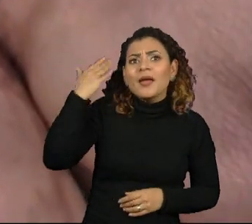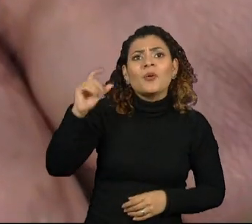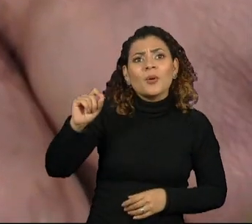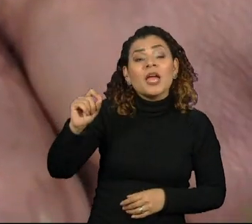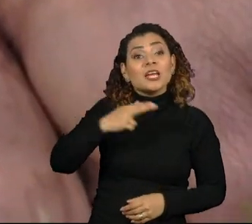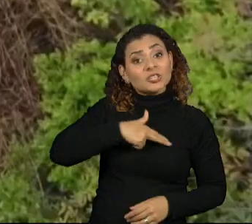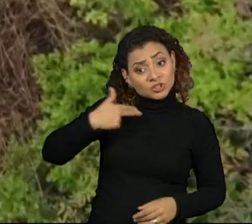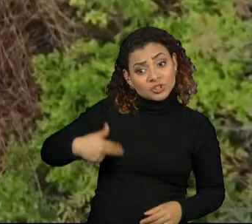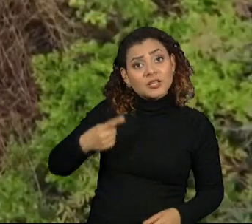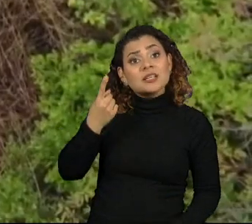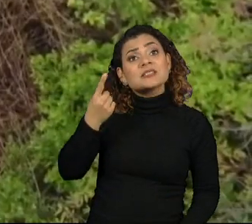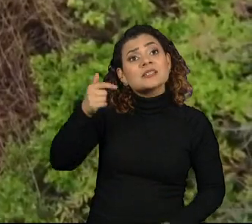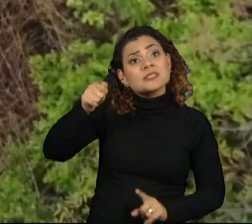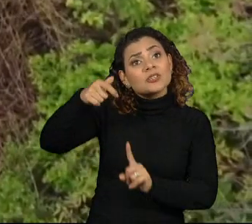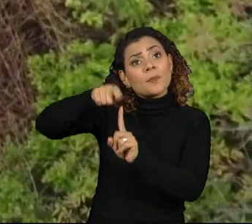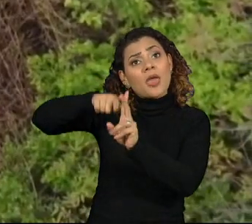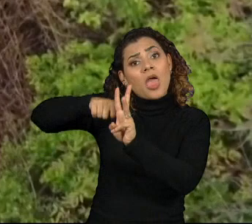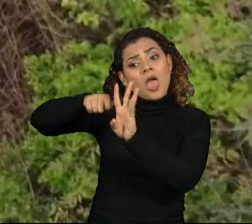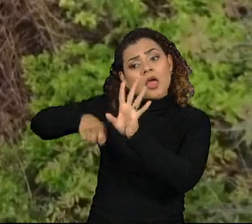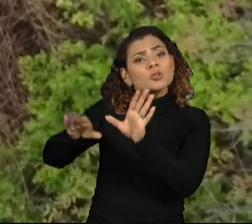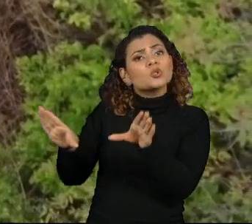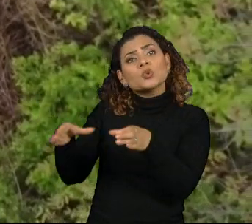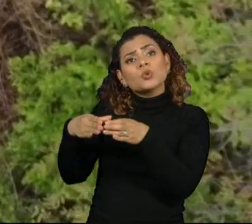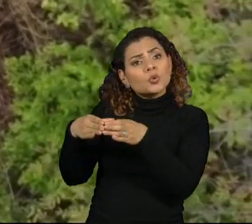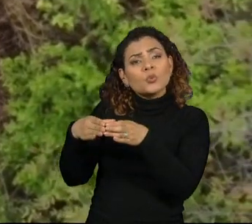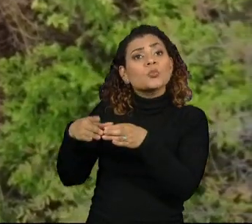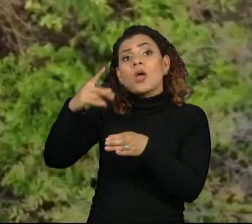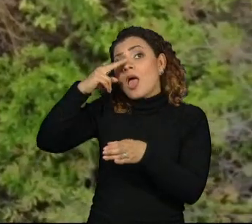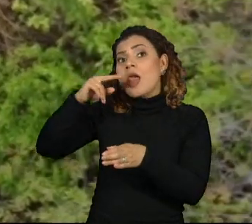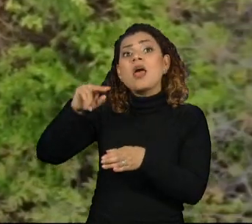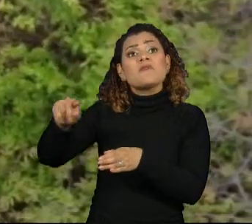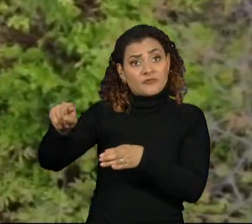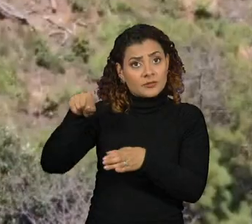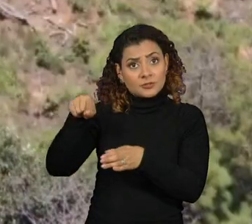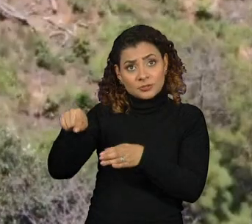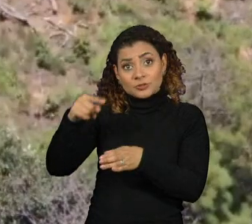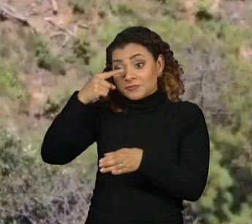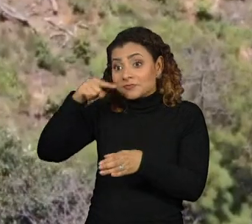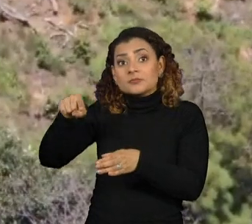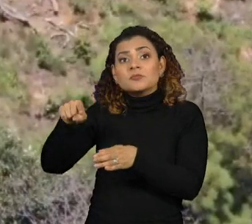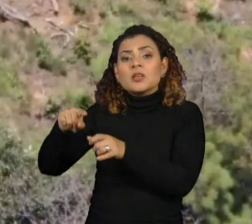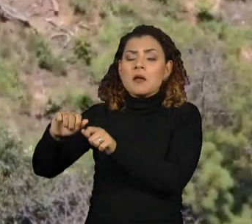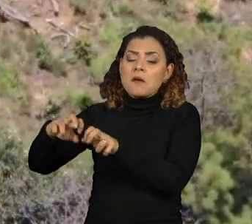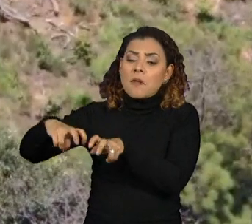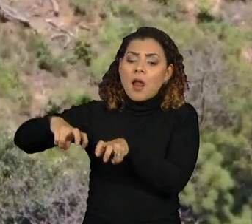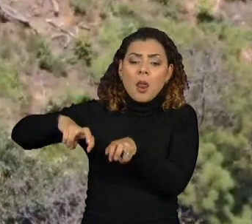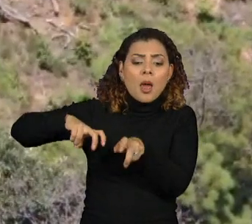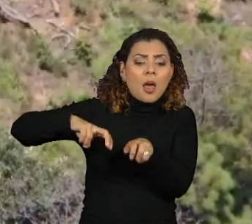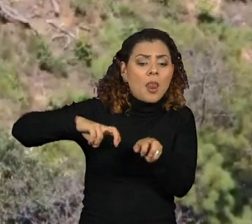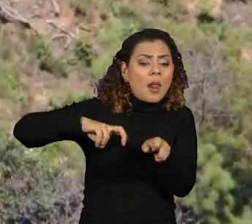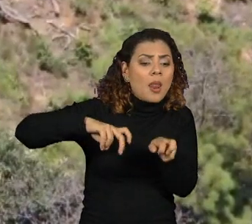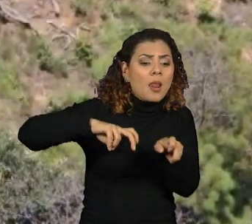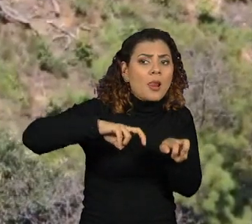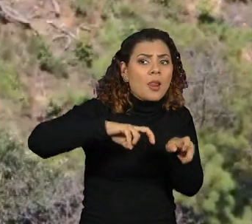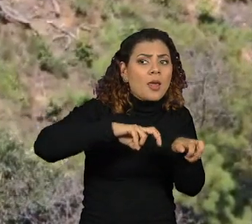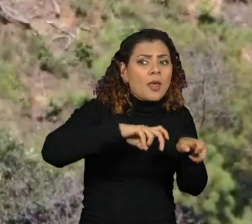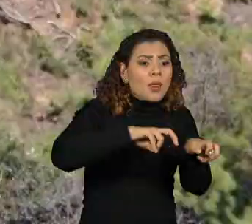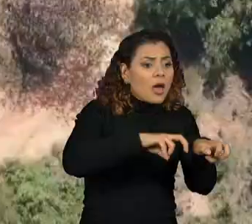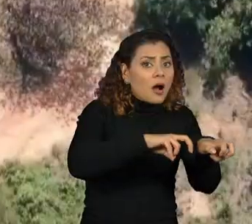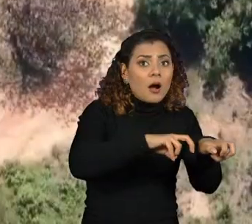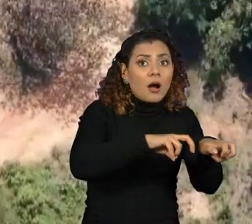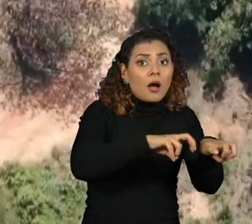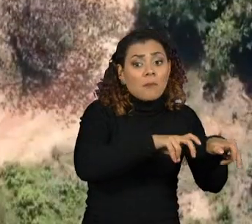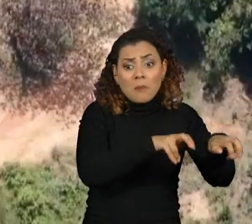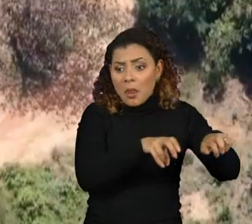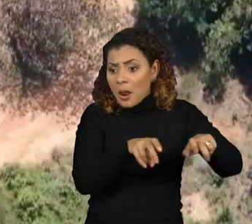durante 17 meses, a manada de elefantes asiáticos começa finalmente a voltar para casa. O grupo